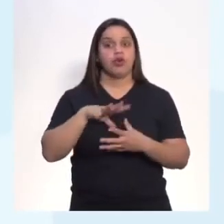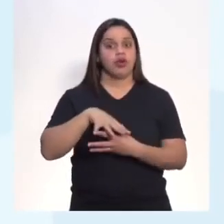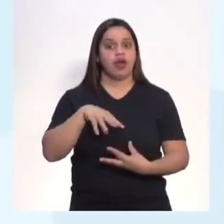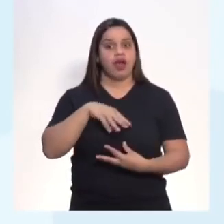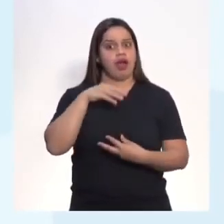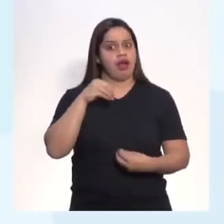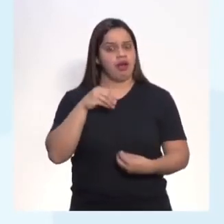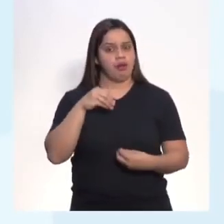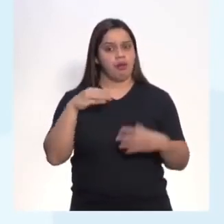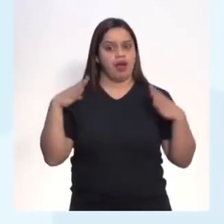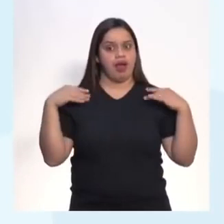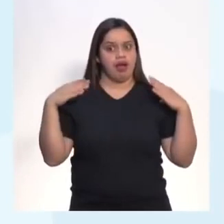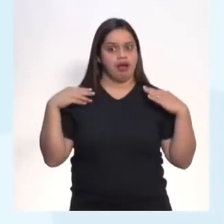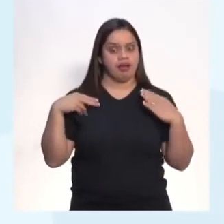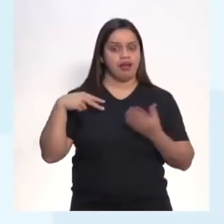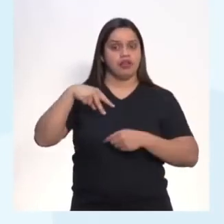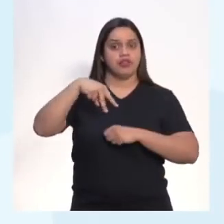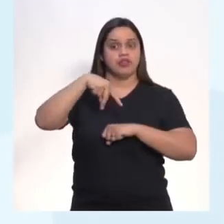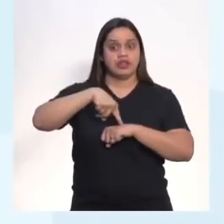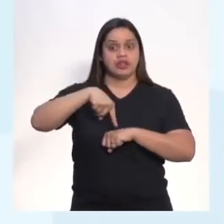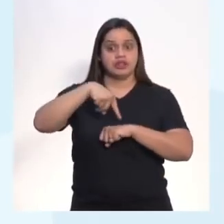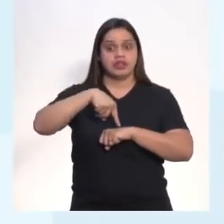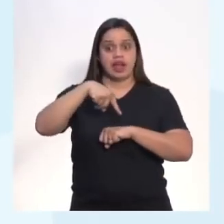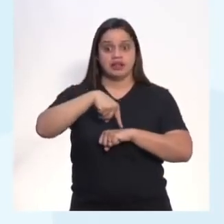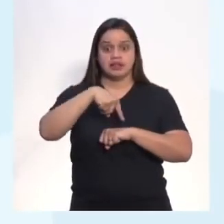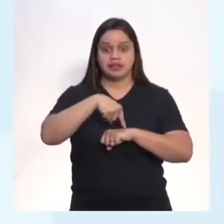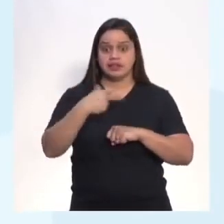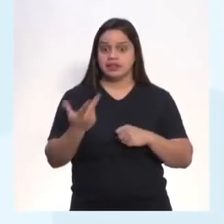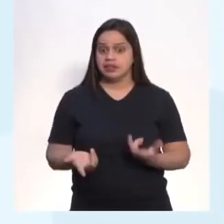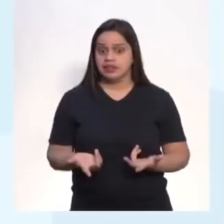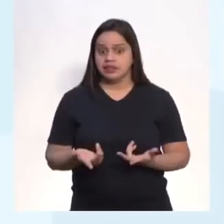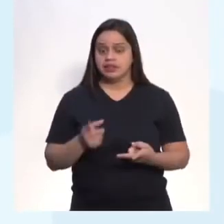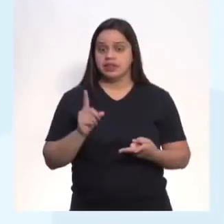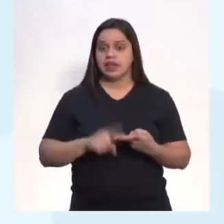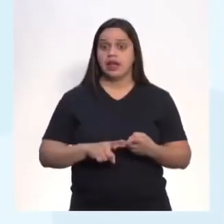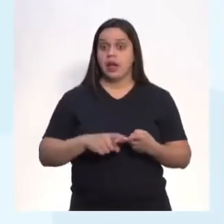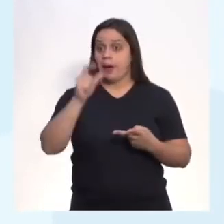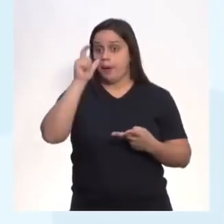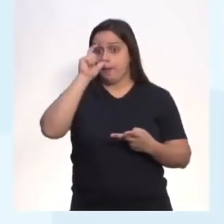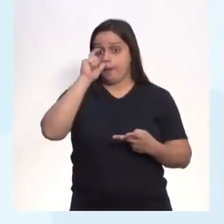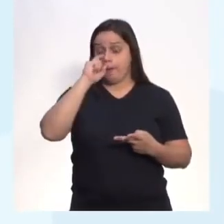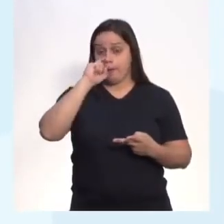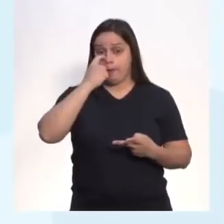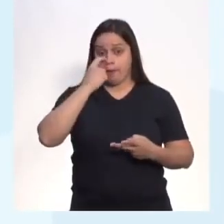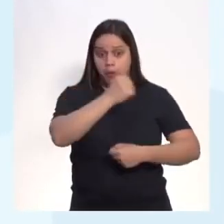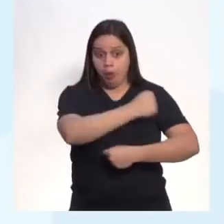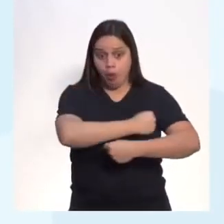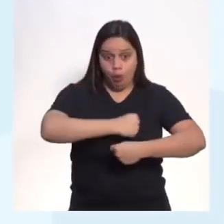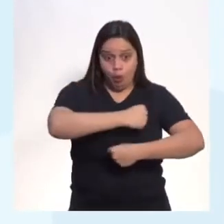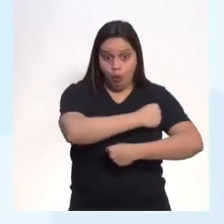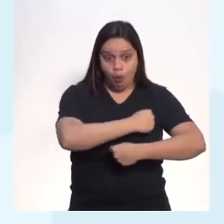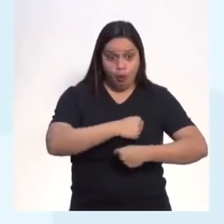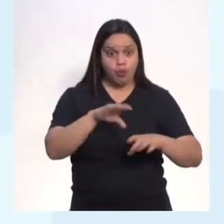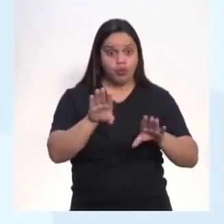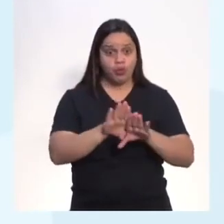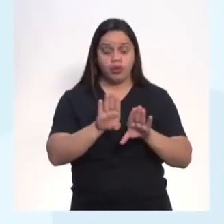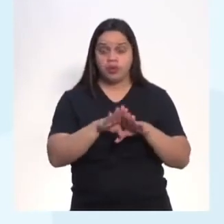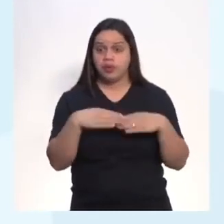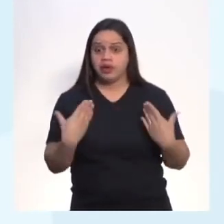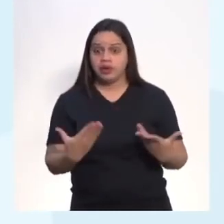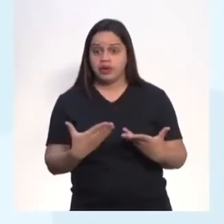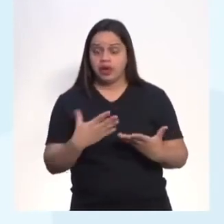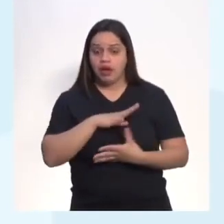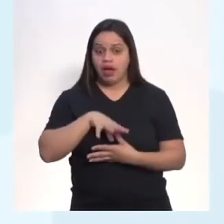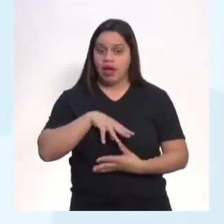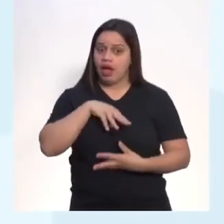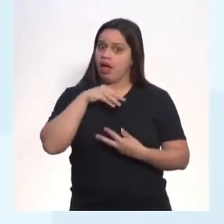saci. Professor, isso é polêmico, hein? Saci, bruxa Entre outros. Alma é